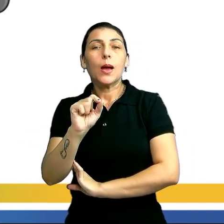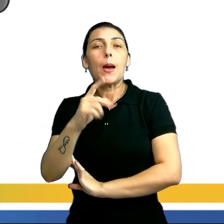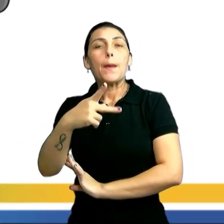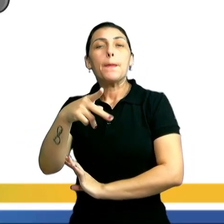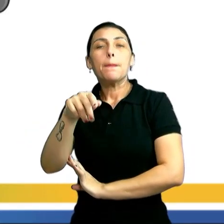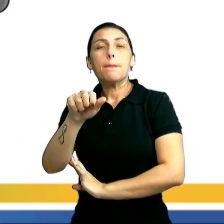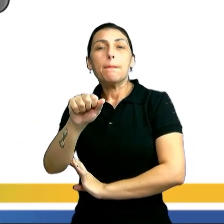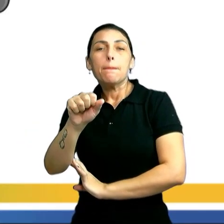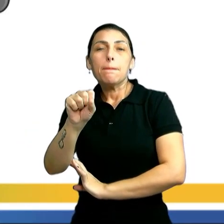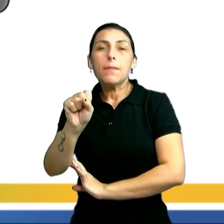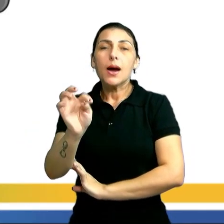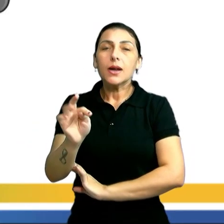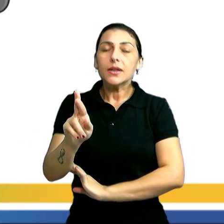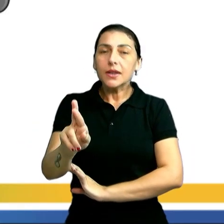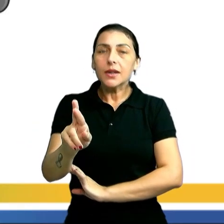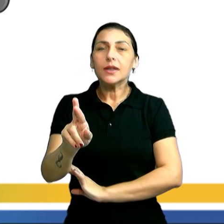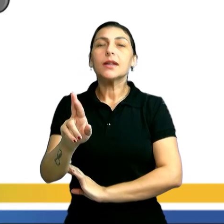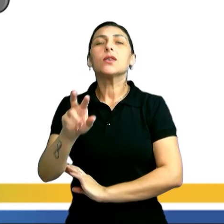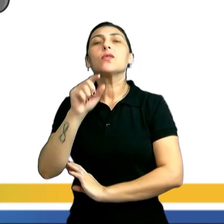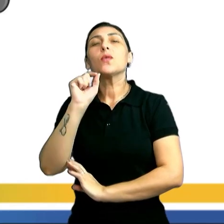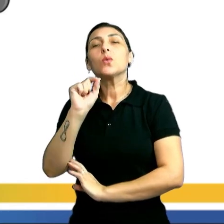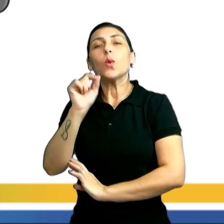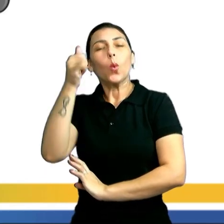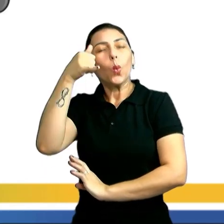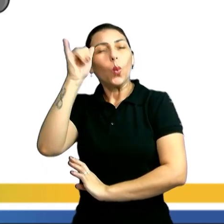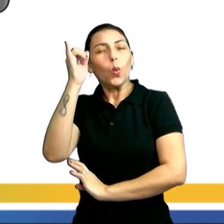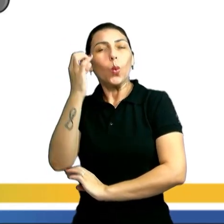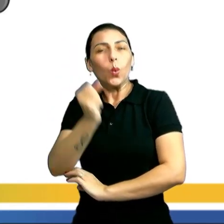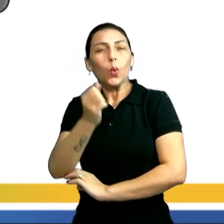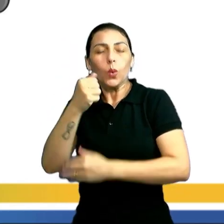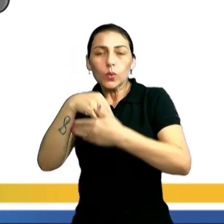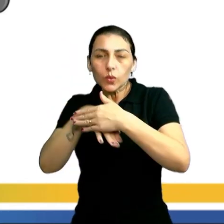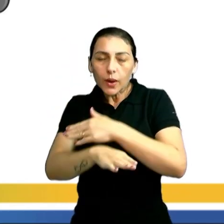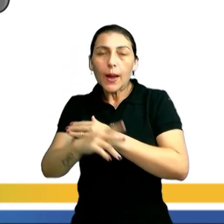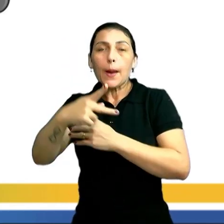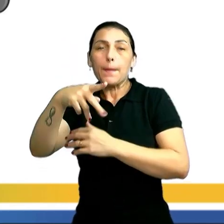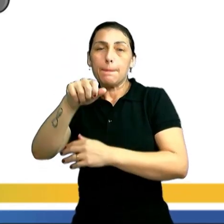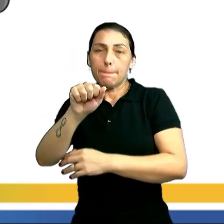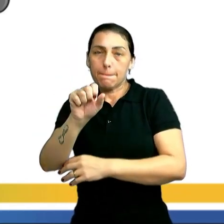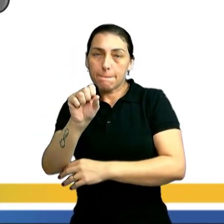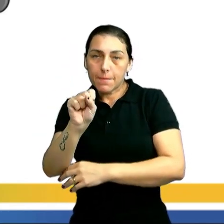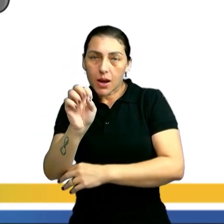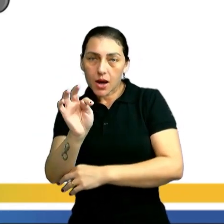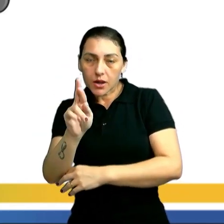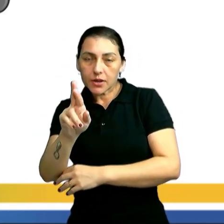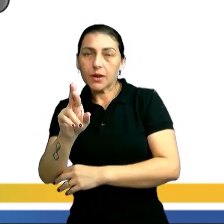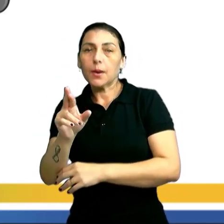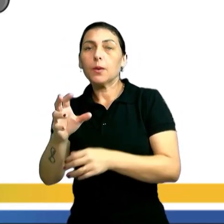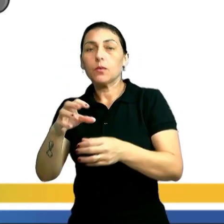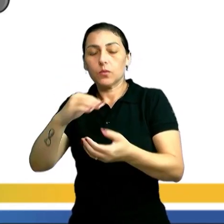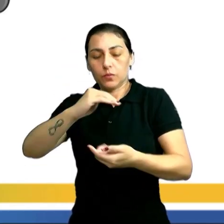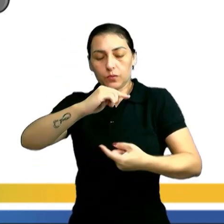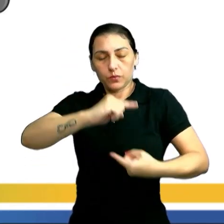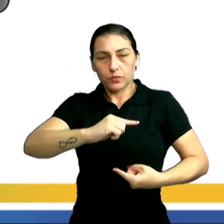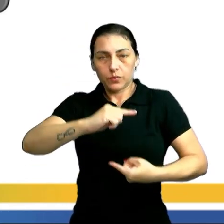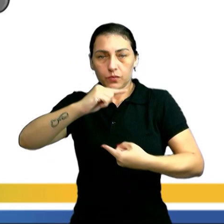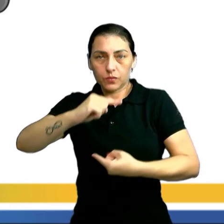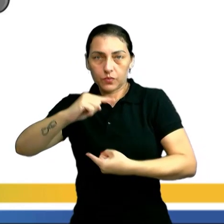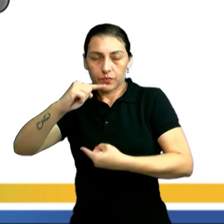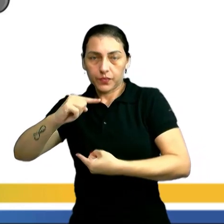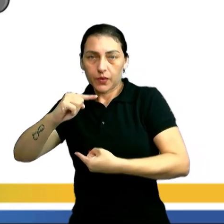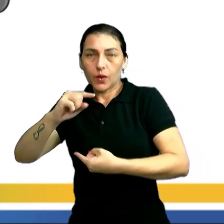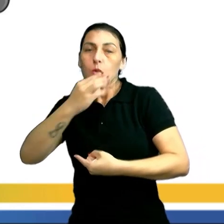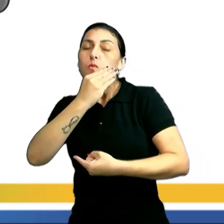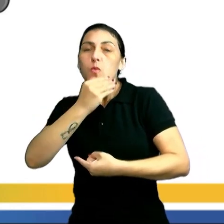Pasteur, aquele da pasteurização. Então, Pasteur pegou frascos, colocou um